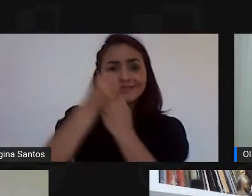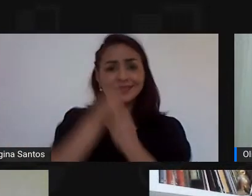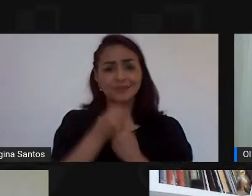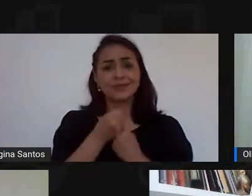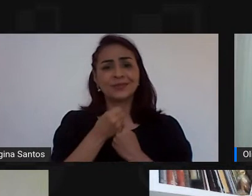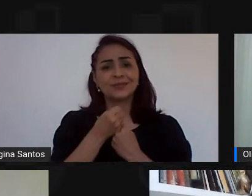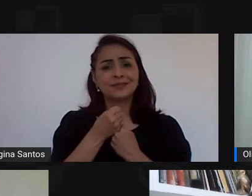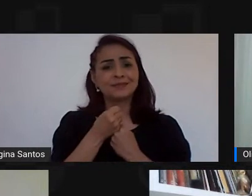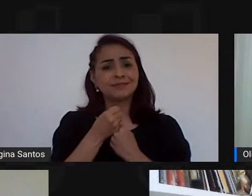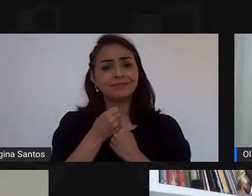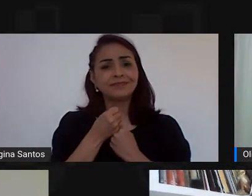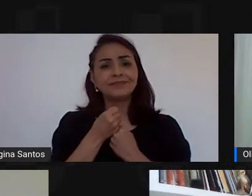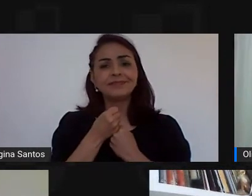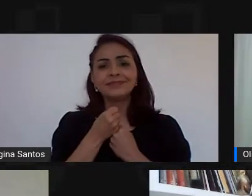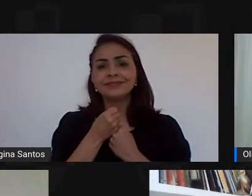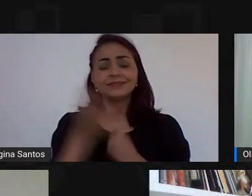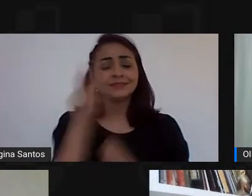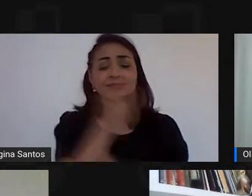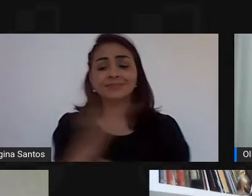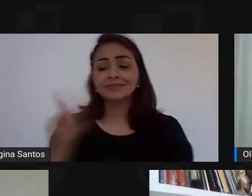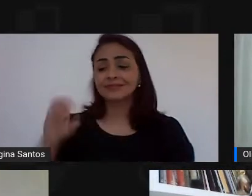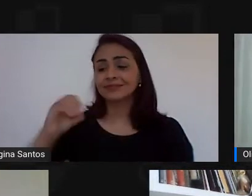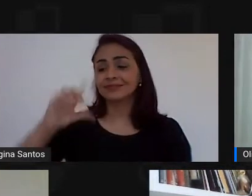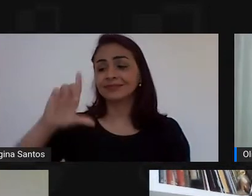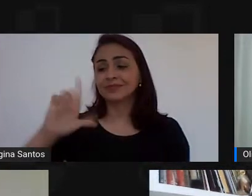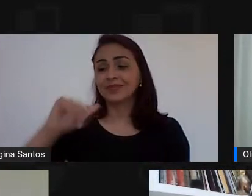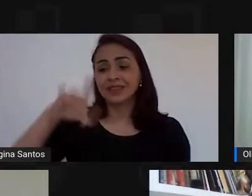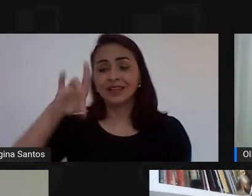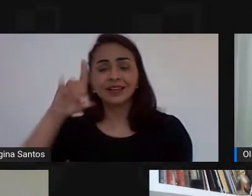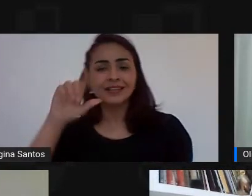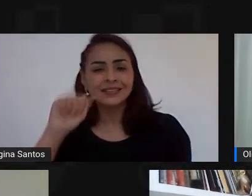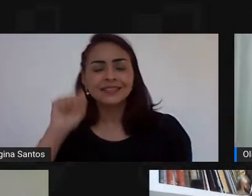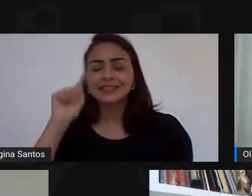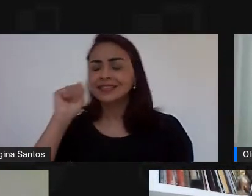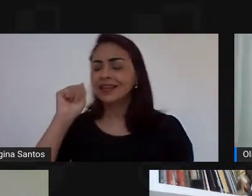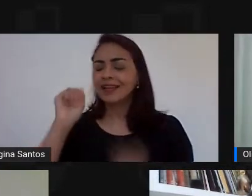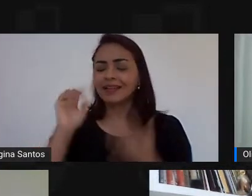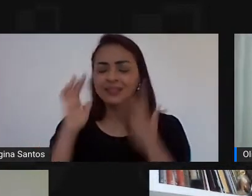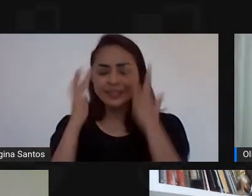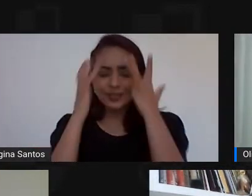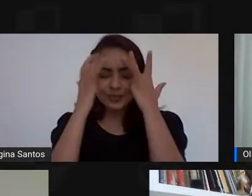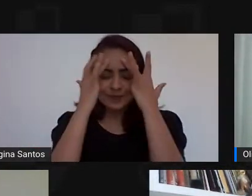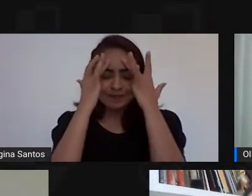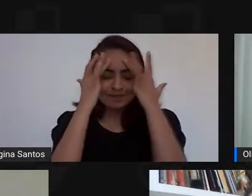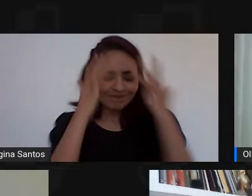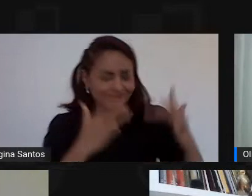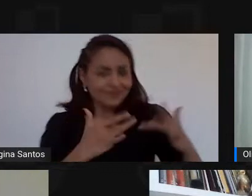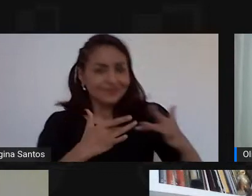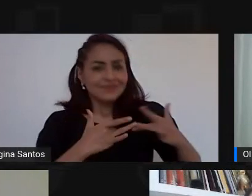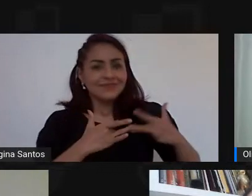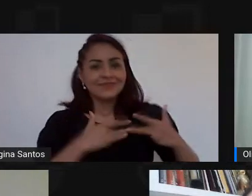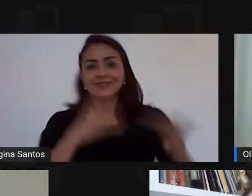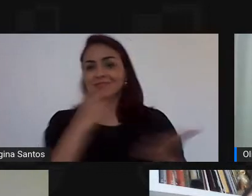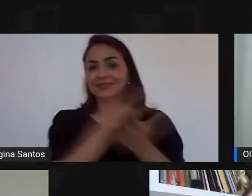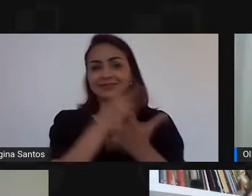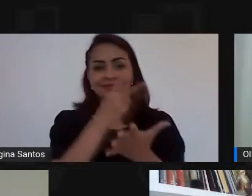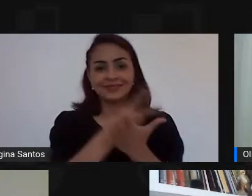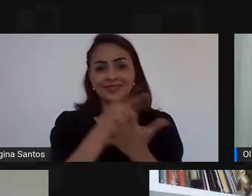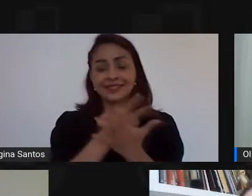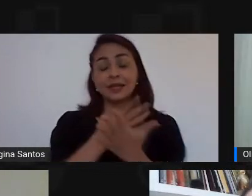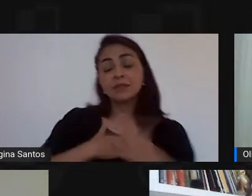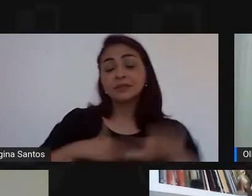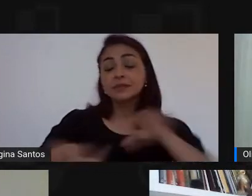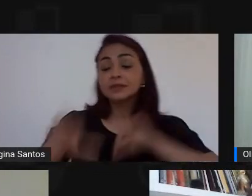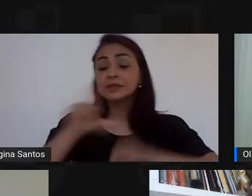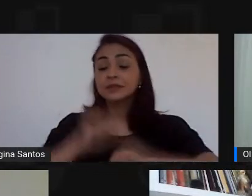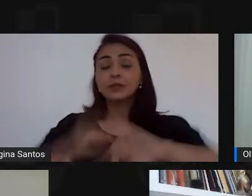e leva a professora Olinda e o curso de letras no meu coração, os caminhos da vida, minhas escolhas profissionais me